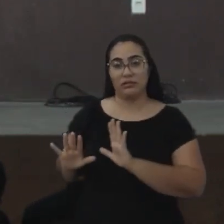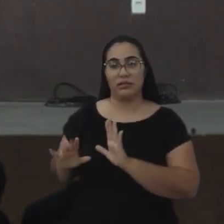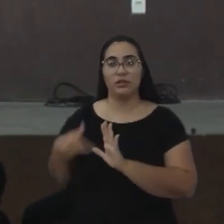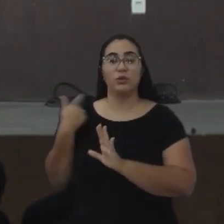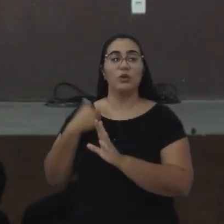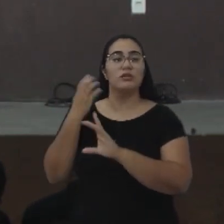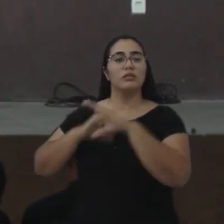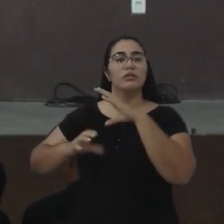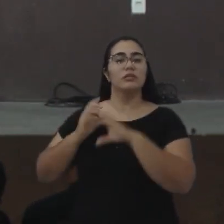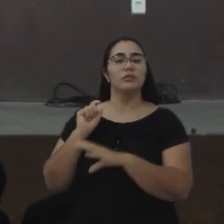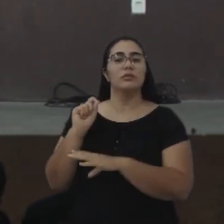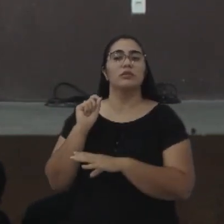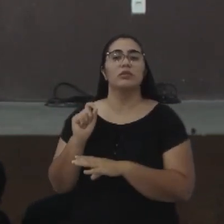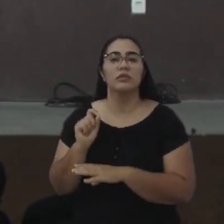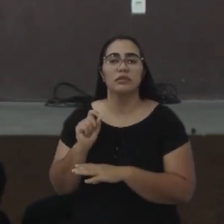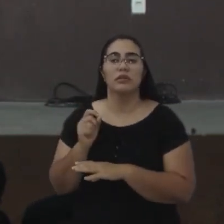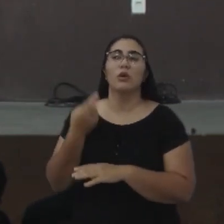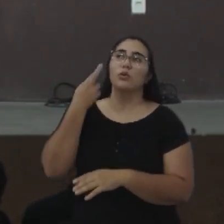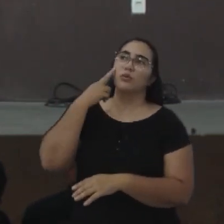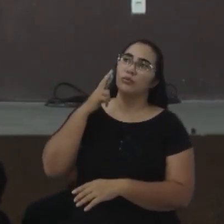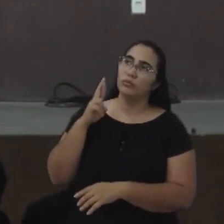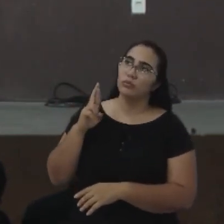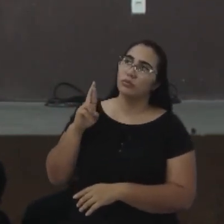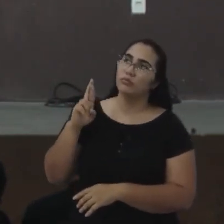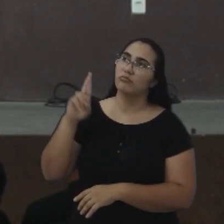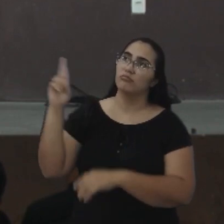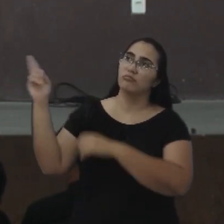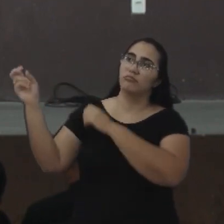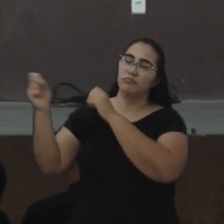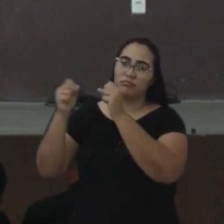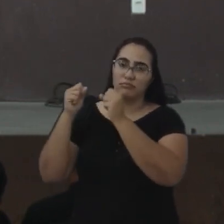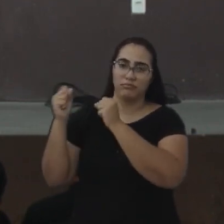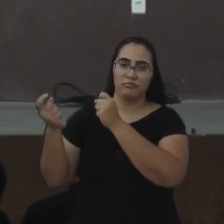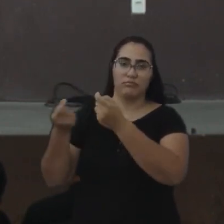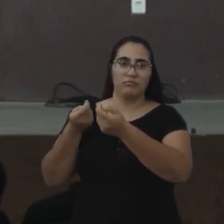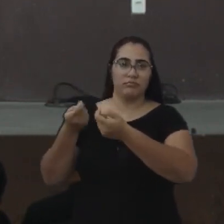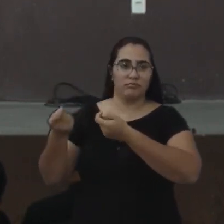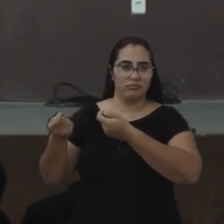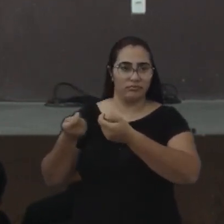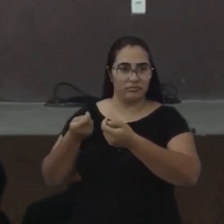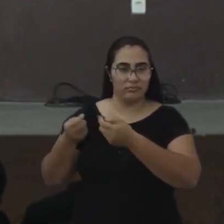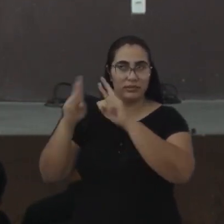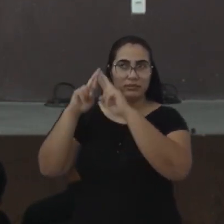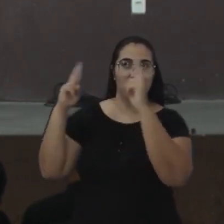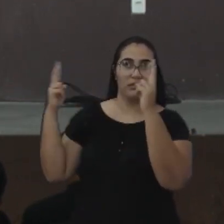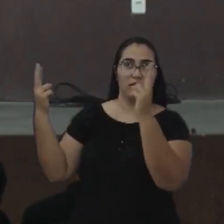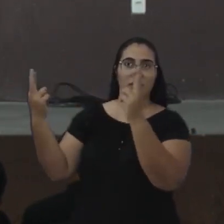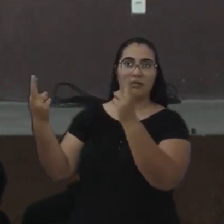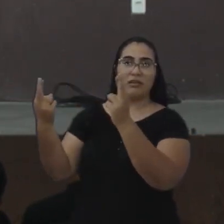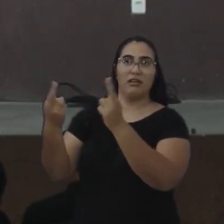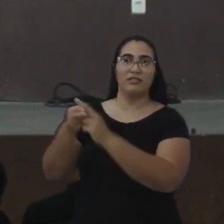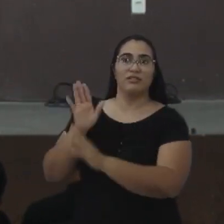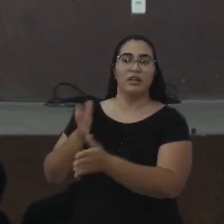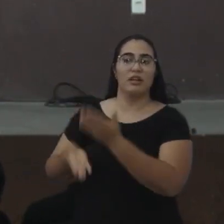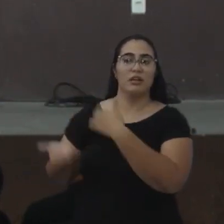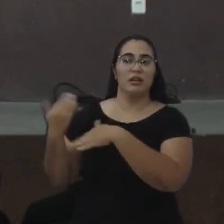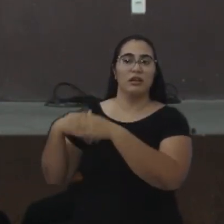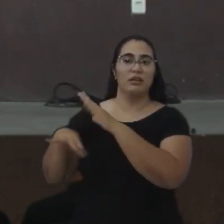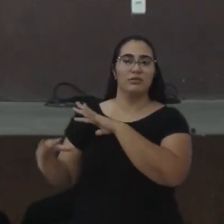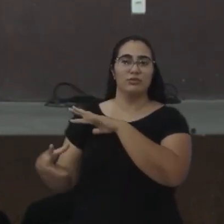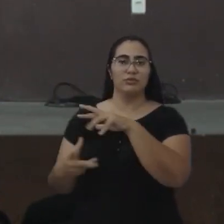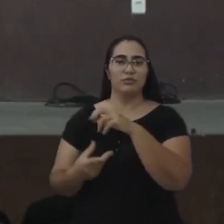aqui? Nosso Deus é soberano, Ele reina antes. É